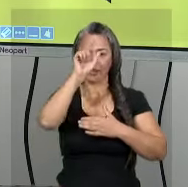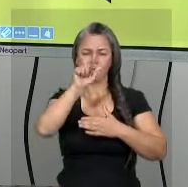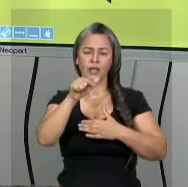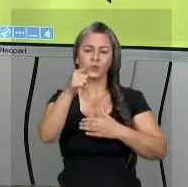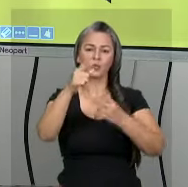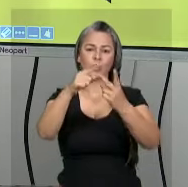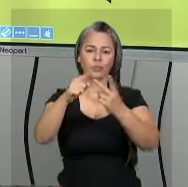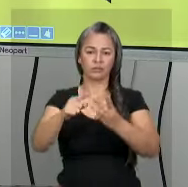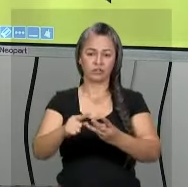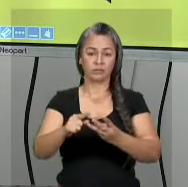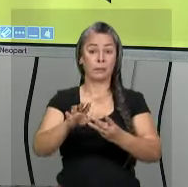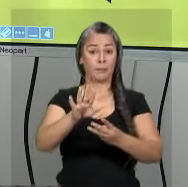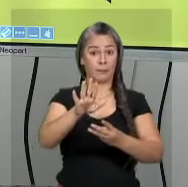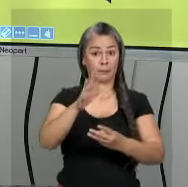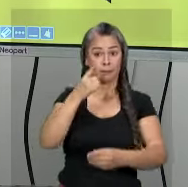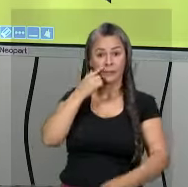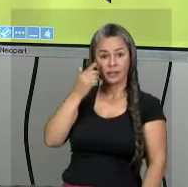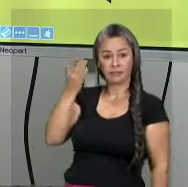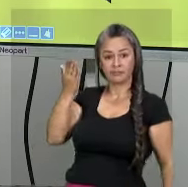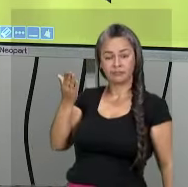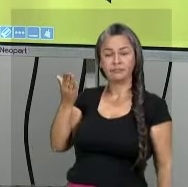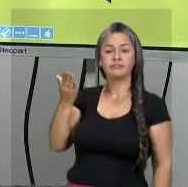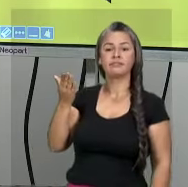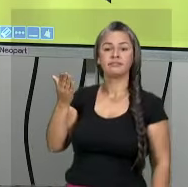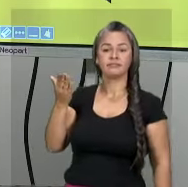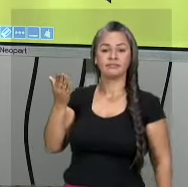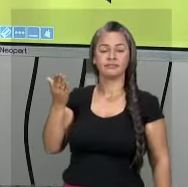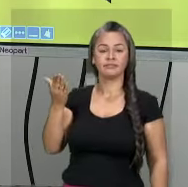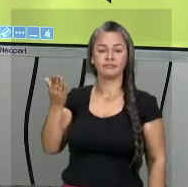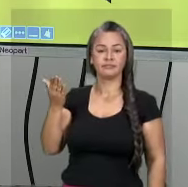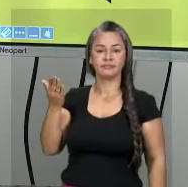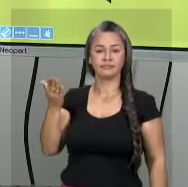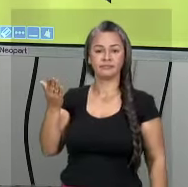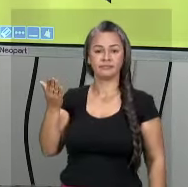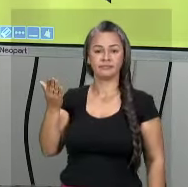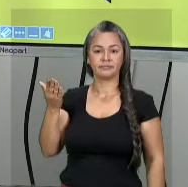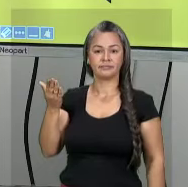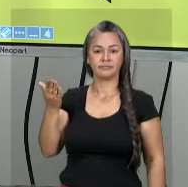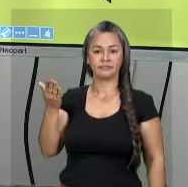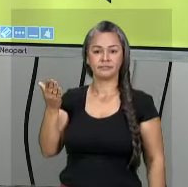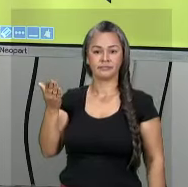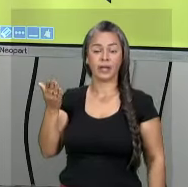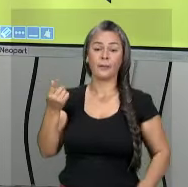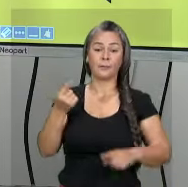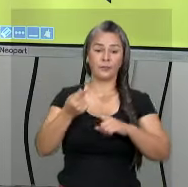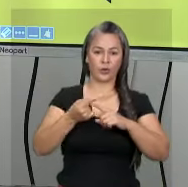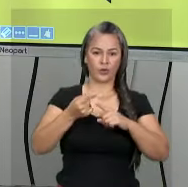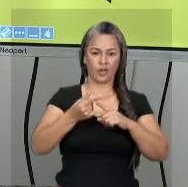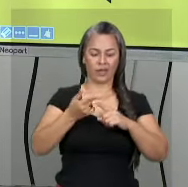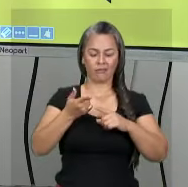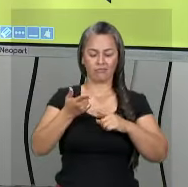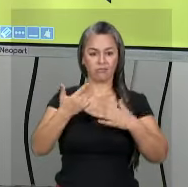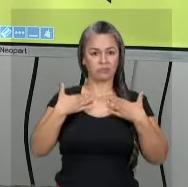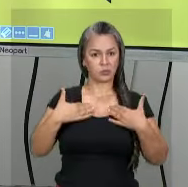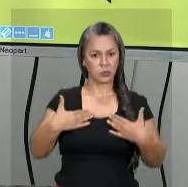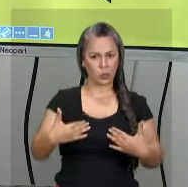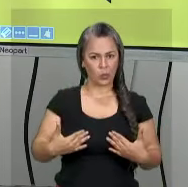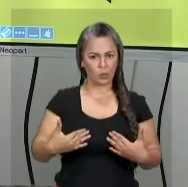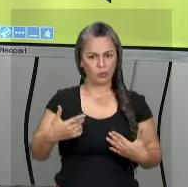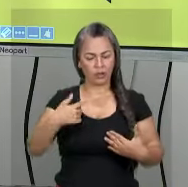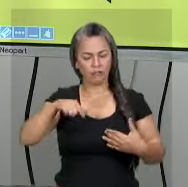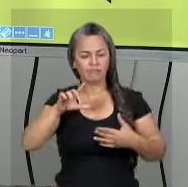a divisão é para melhorar a nossa compreensão. Na natureza, na prática,